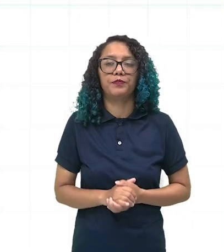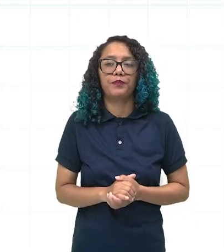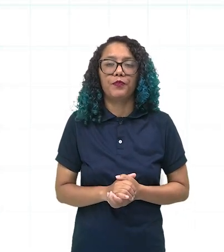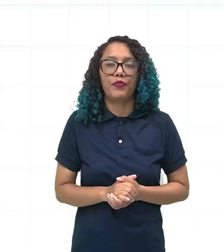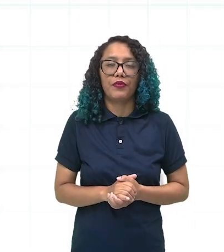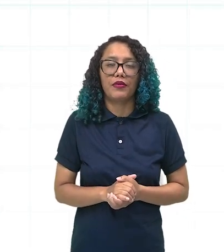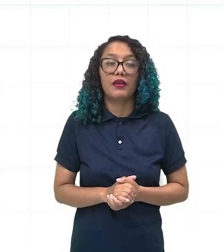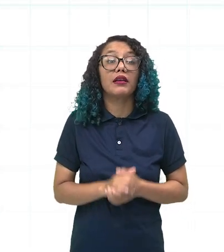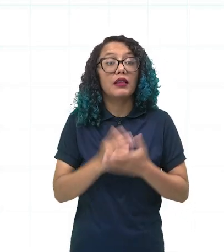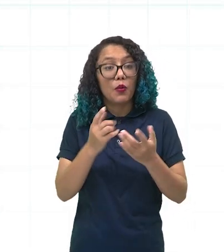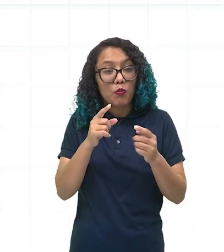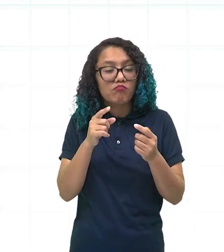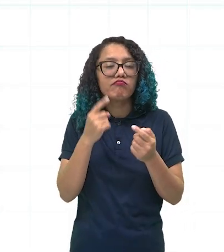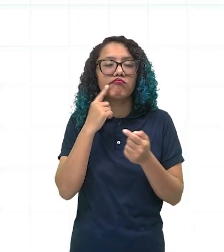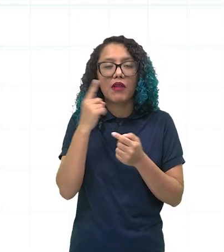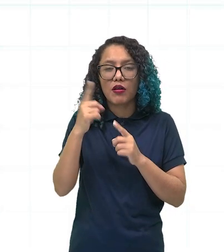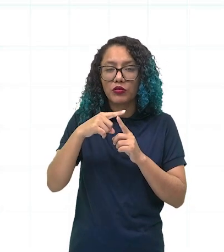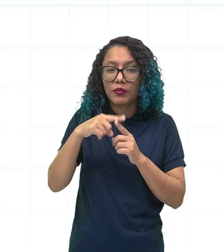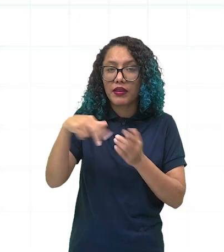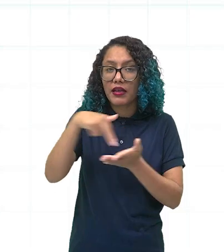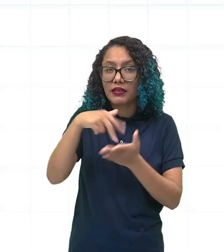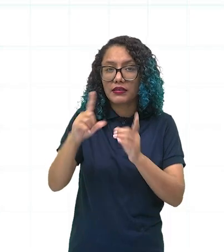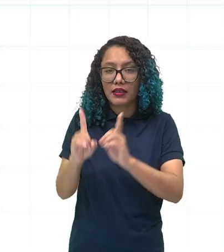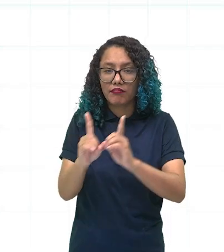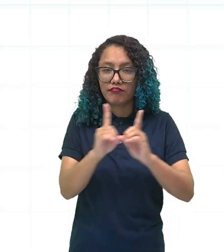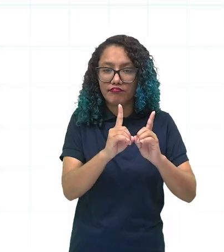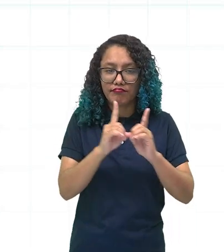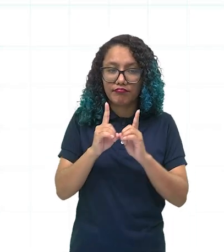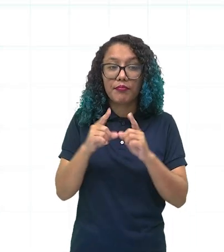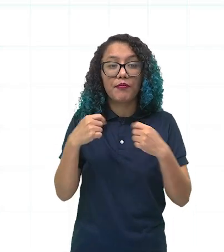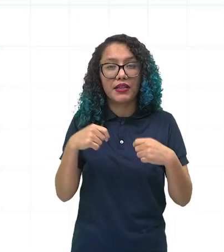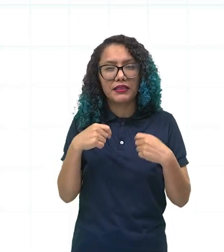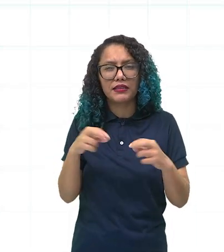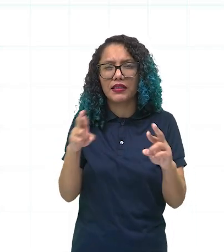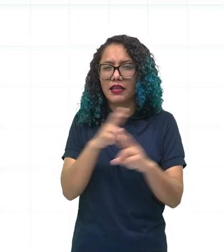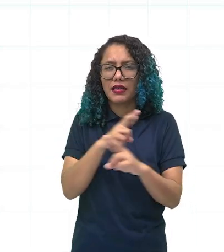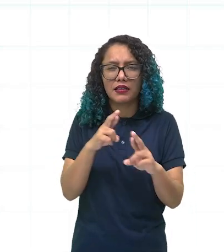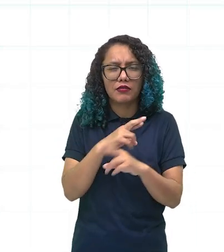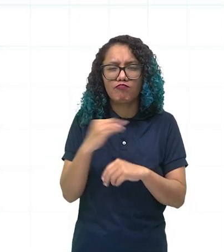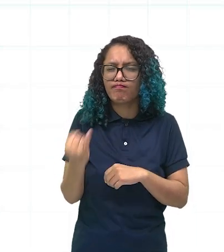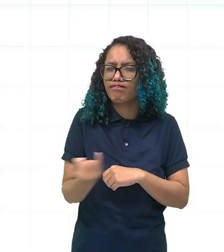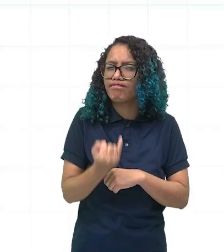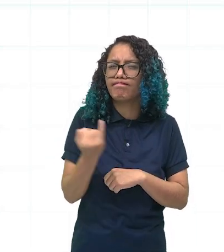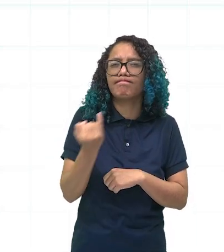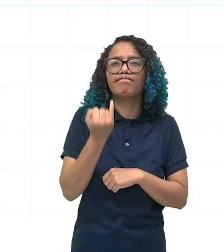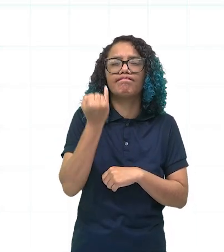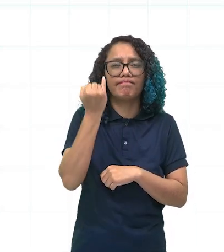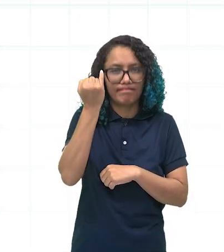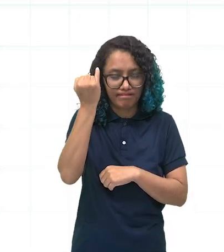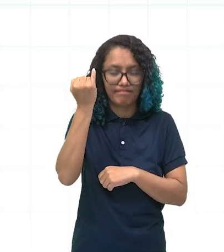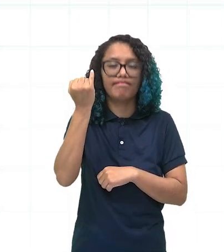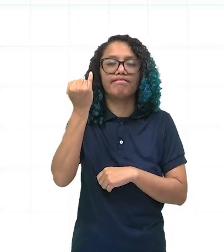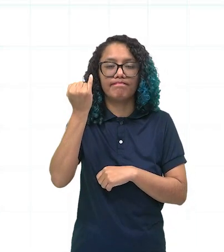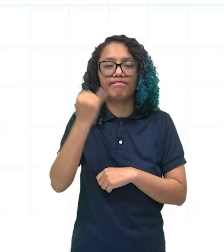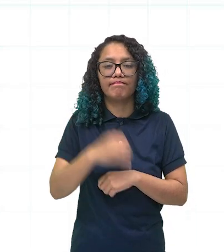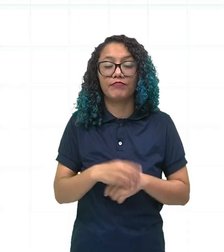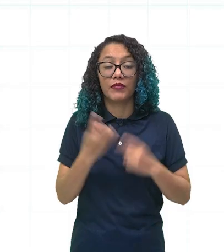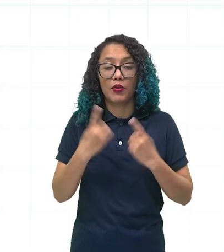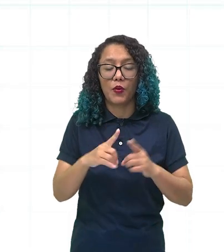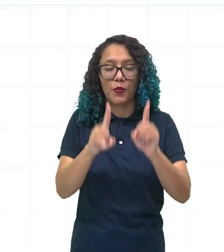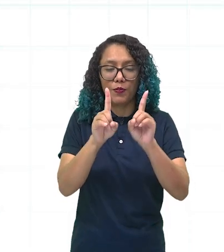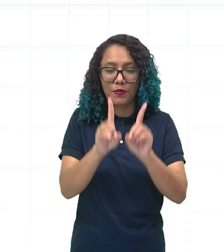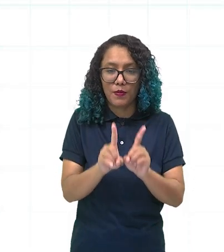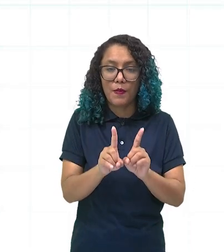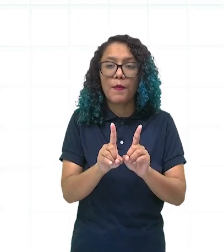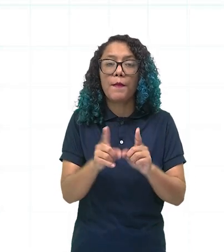de casal, onde a conexão entre os parceiros é fundamental. O par deve